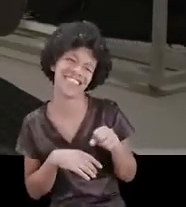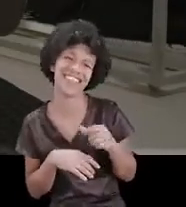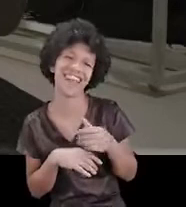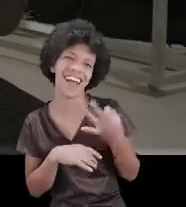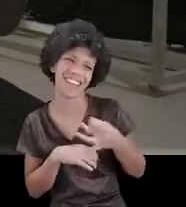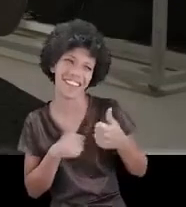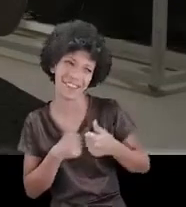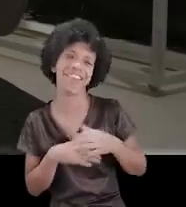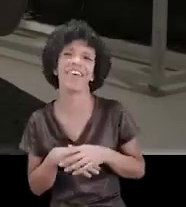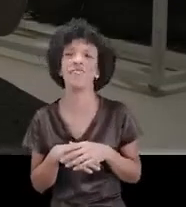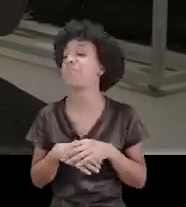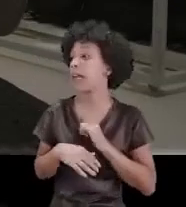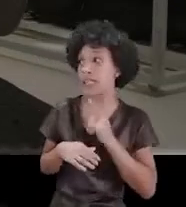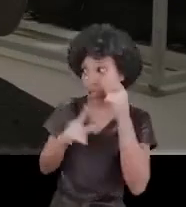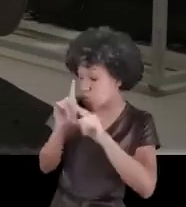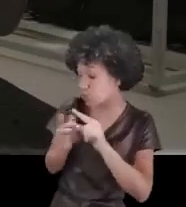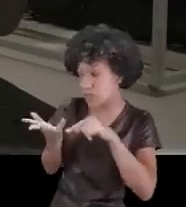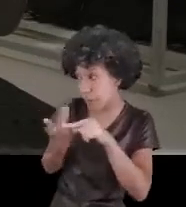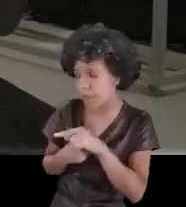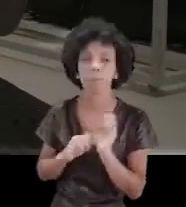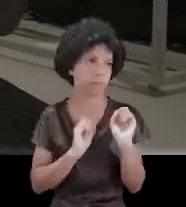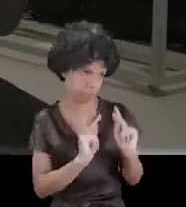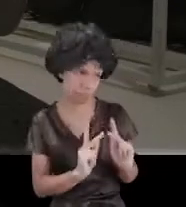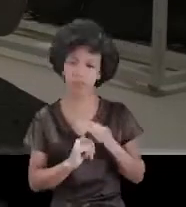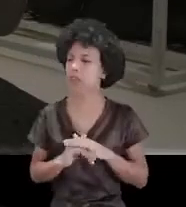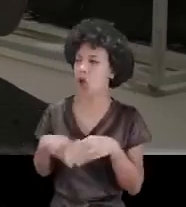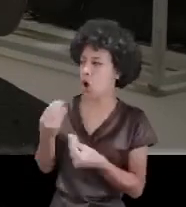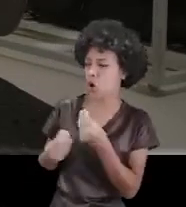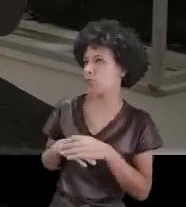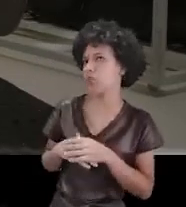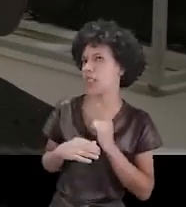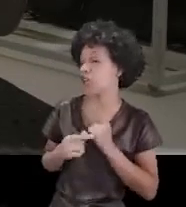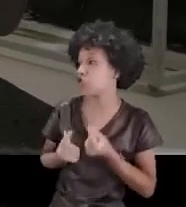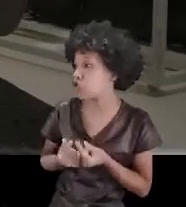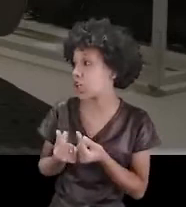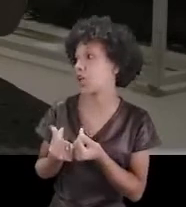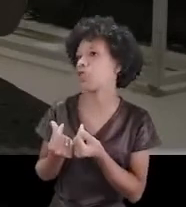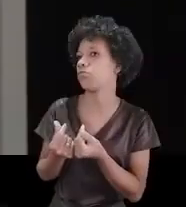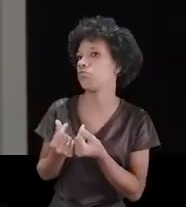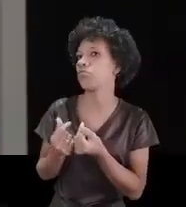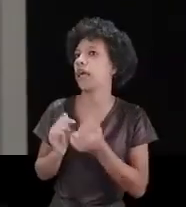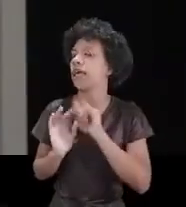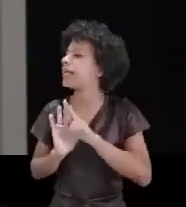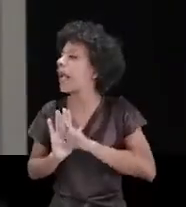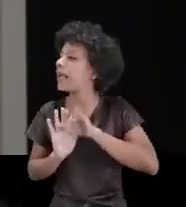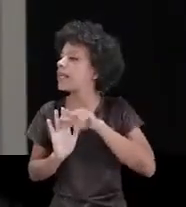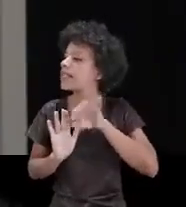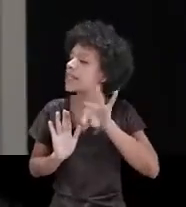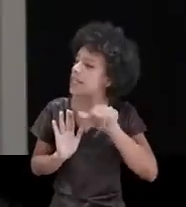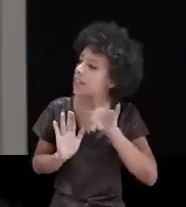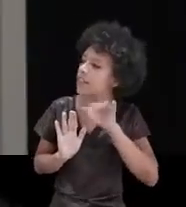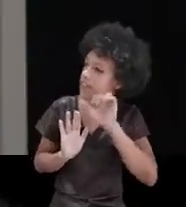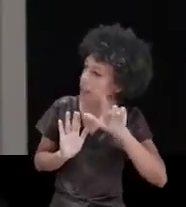muita dúvida para falar com você como é que funciona quando você ganha tanto dinheiro ou Receita Federal como é que funciona isso ah não Como